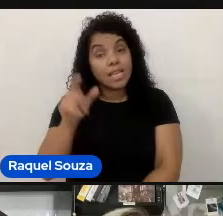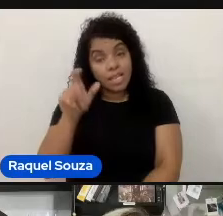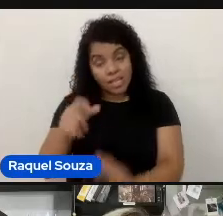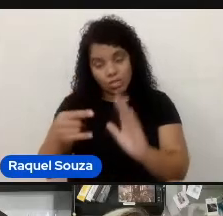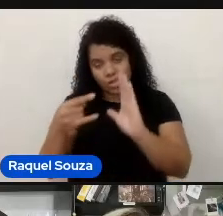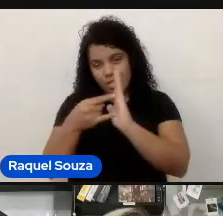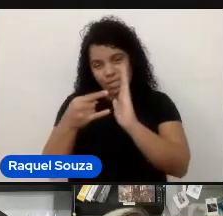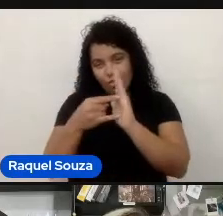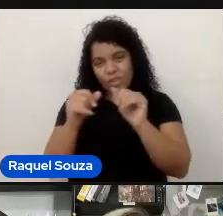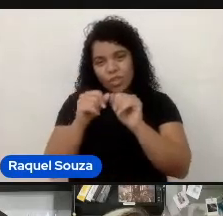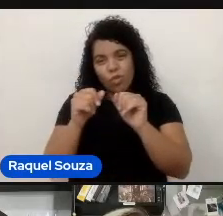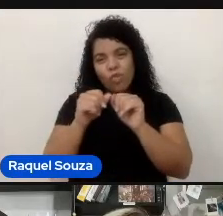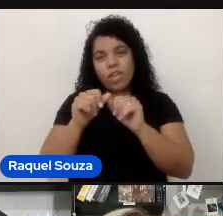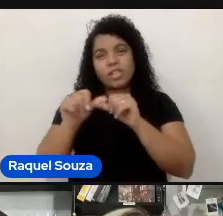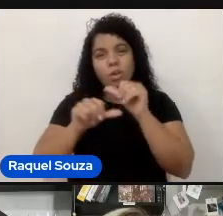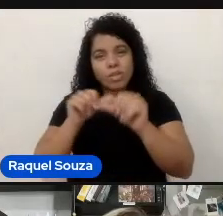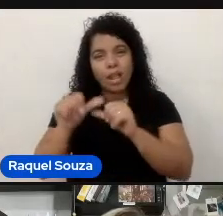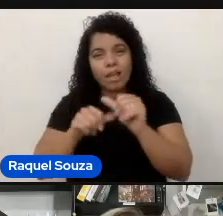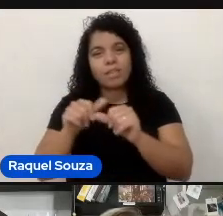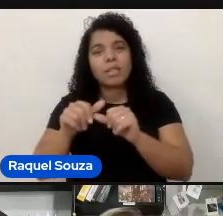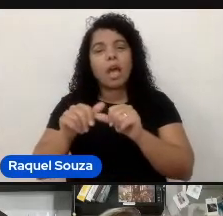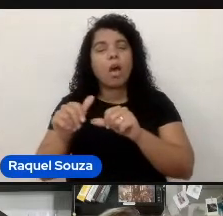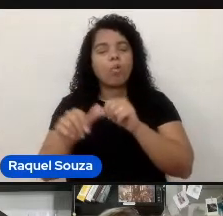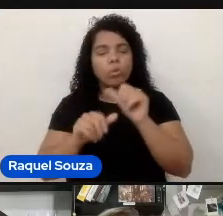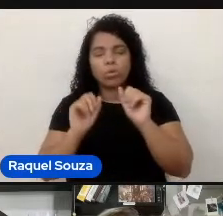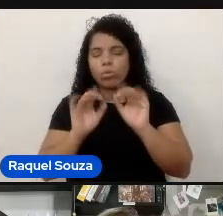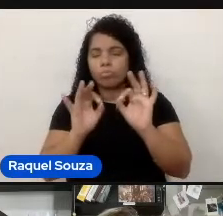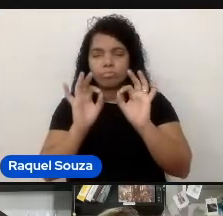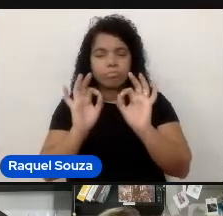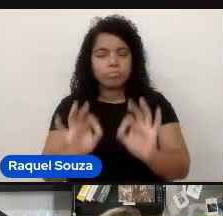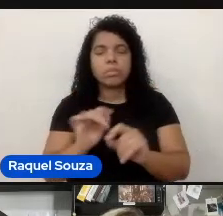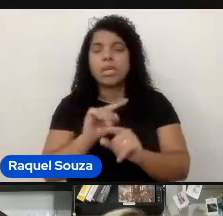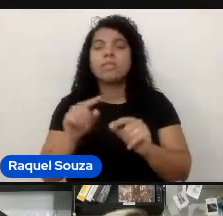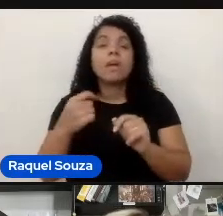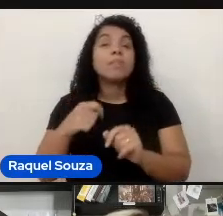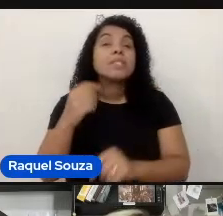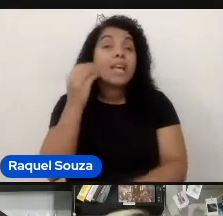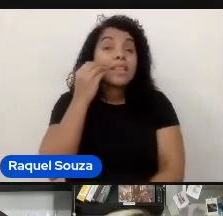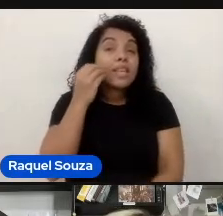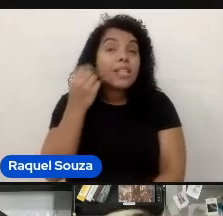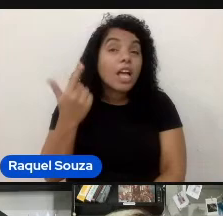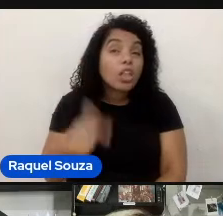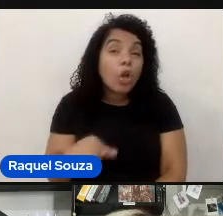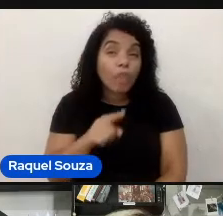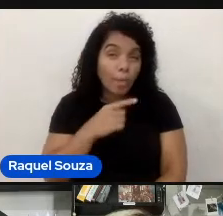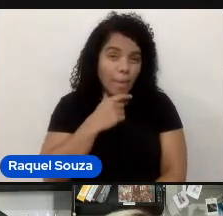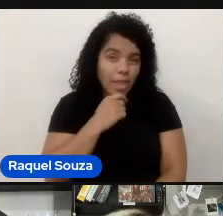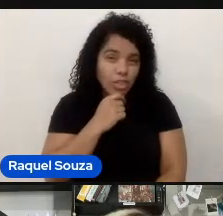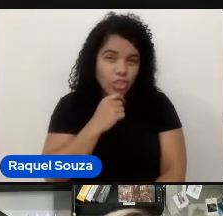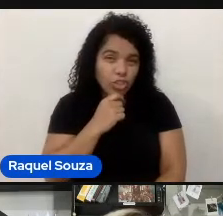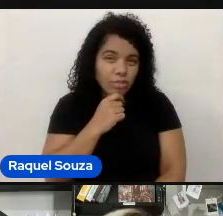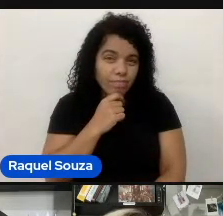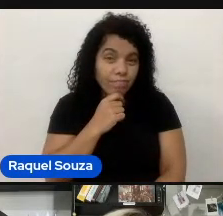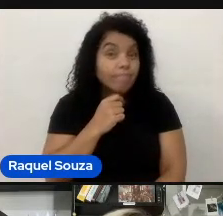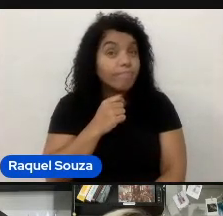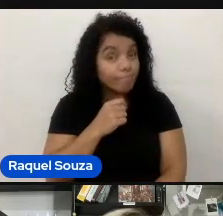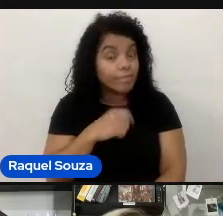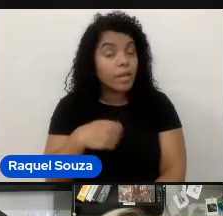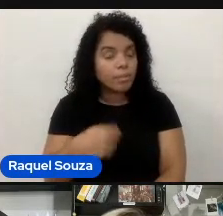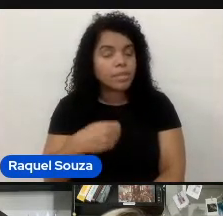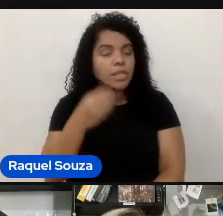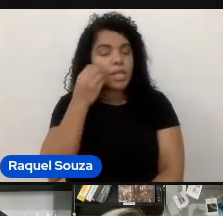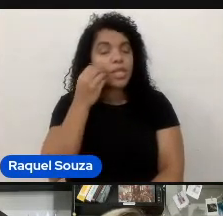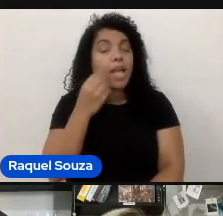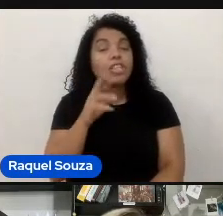fez a alteração, fez a modificação, tudo certinho, e você vai precisar testar novamente. Cabe um teste regressivo